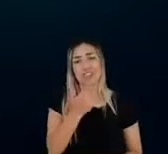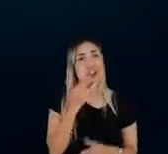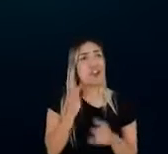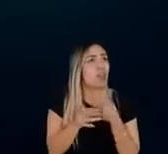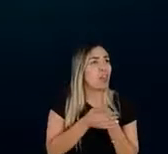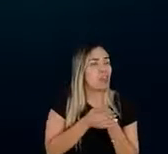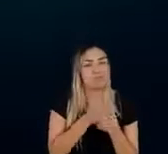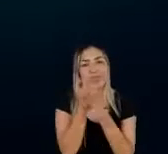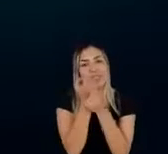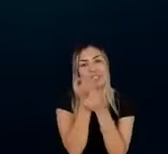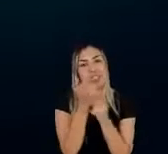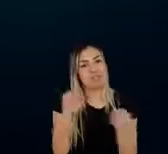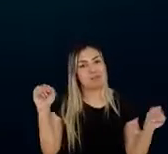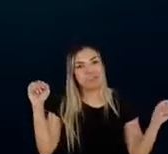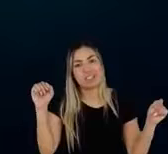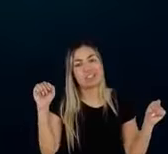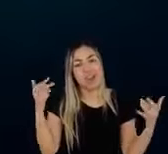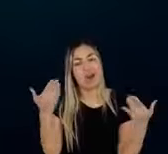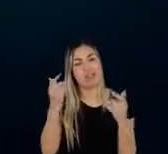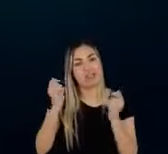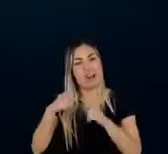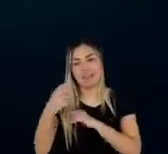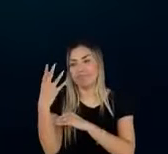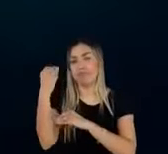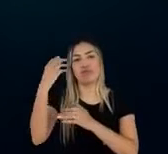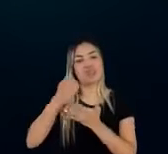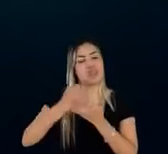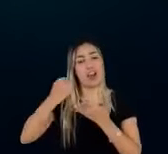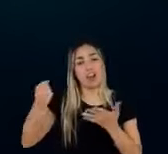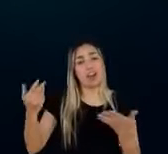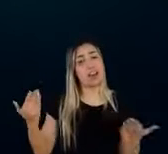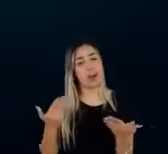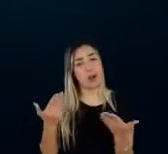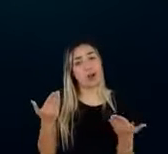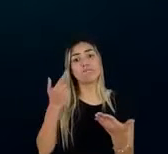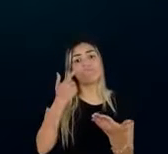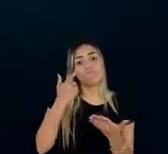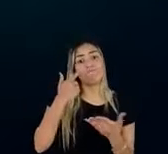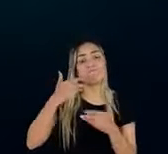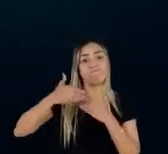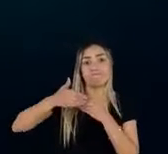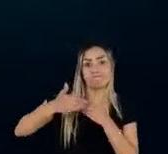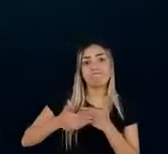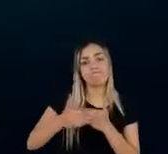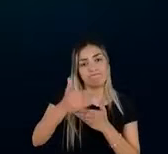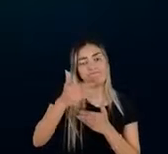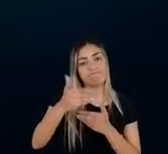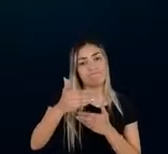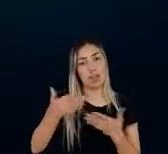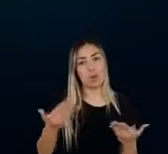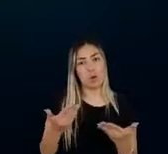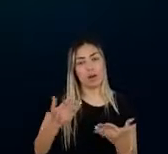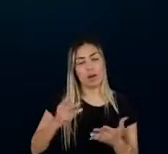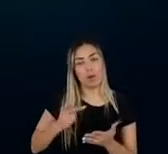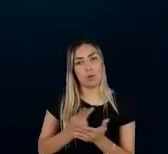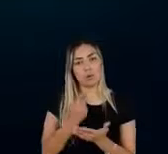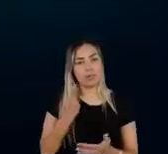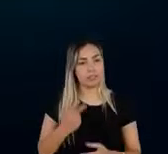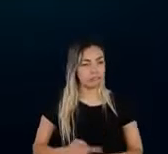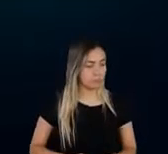para fugir e a gente tem que enfrentar essa questão de forma muito institucional né E até